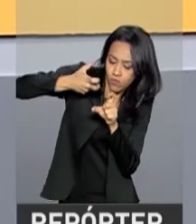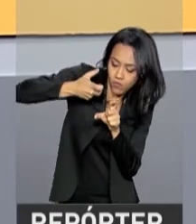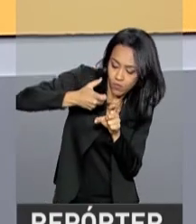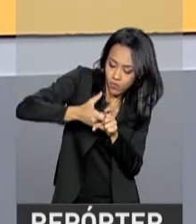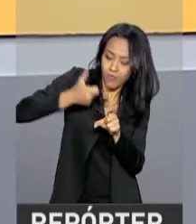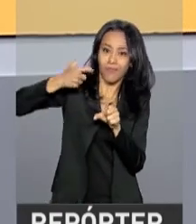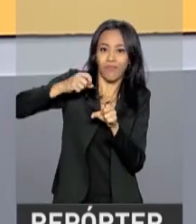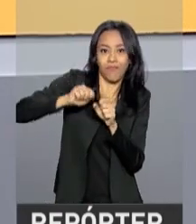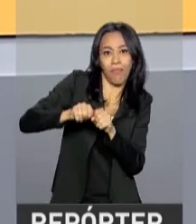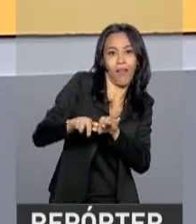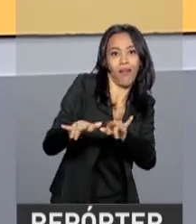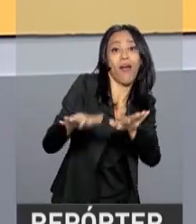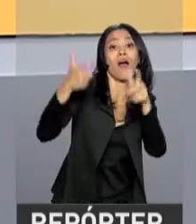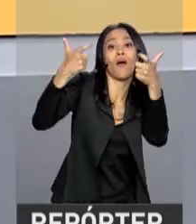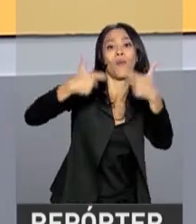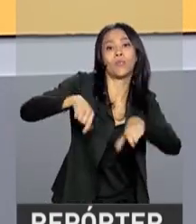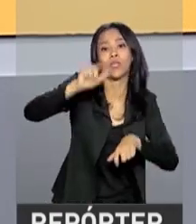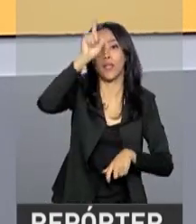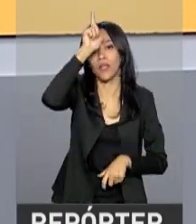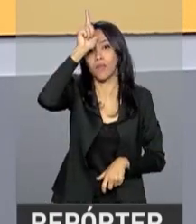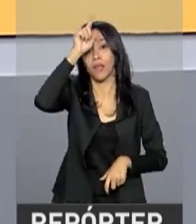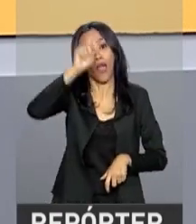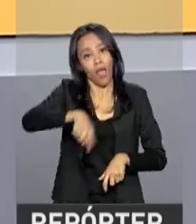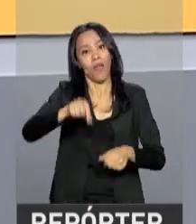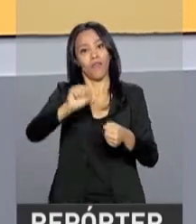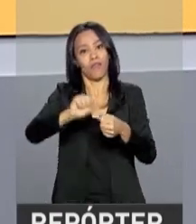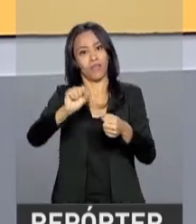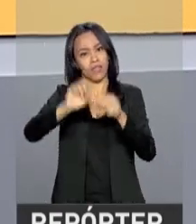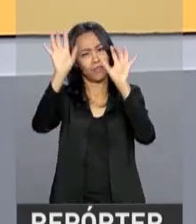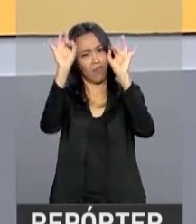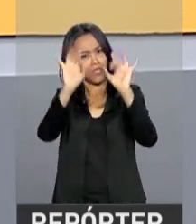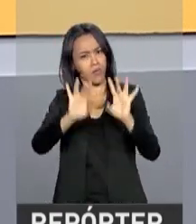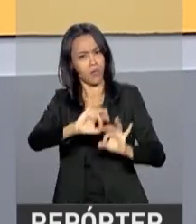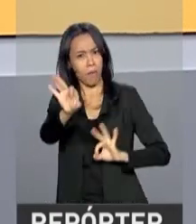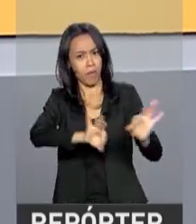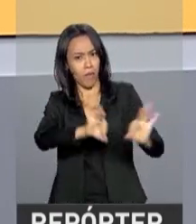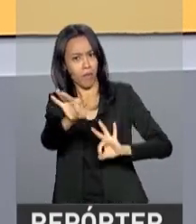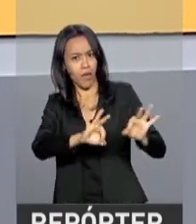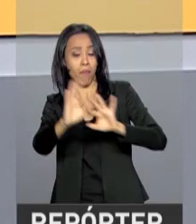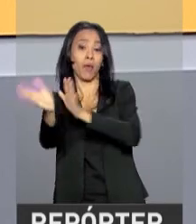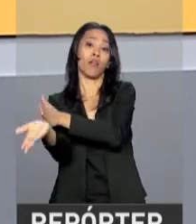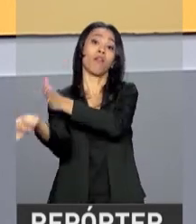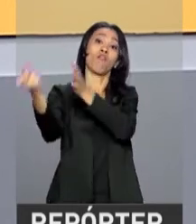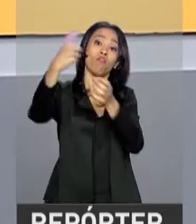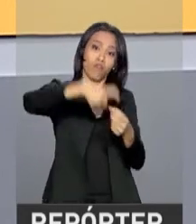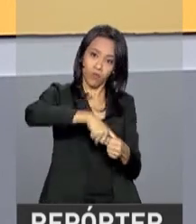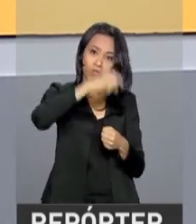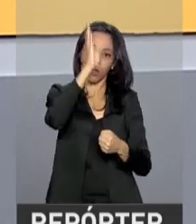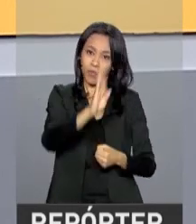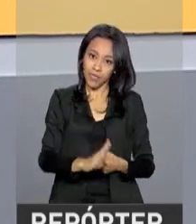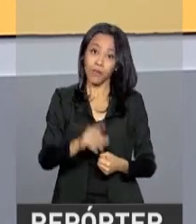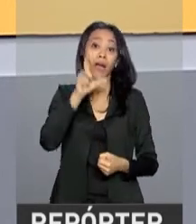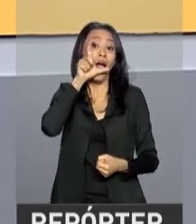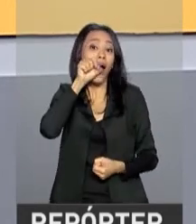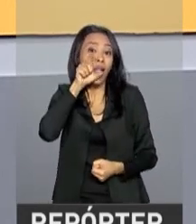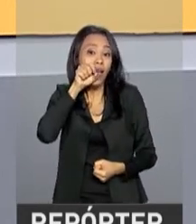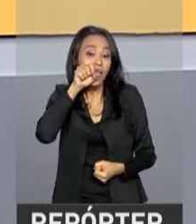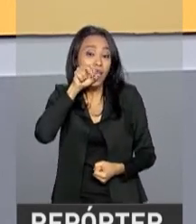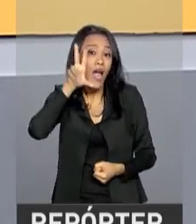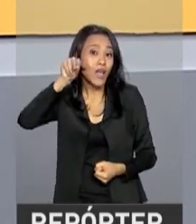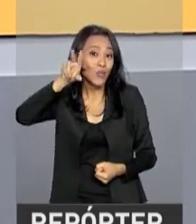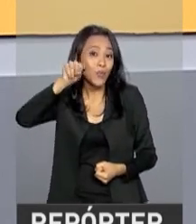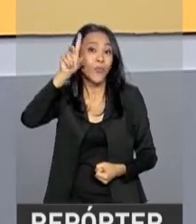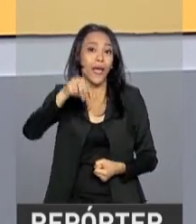em berlim na alemanha criado especialmente para preparar as aves para o retorno ao brasil a ararinha azul e da caatinga